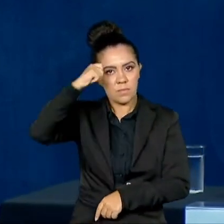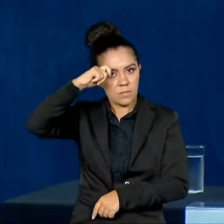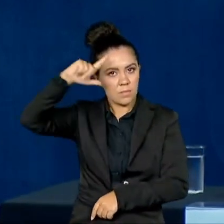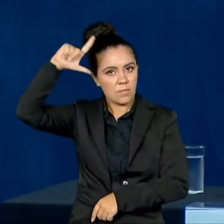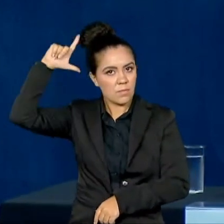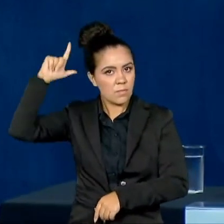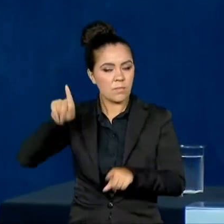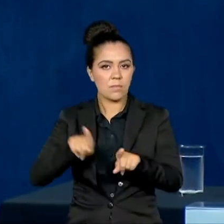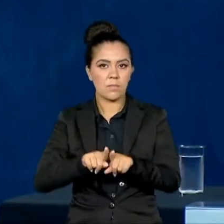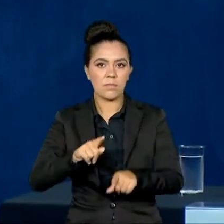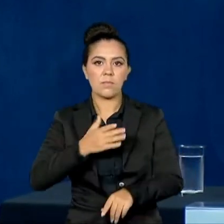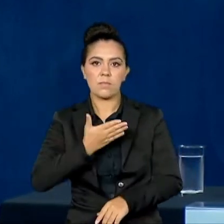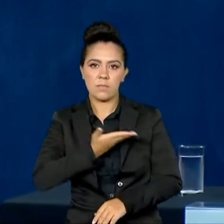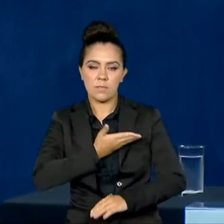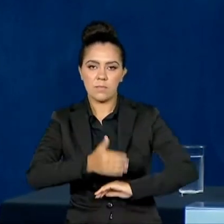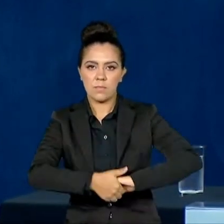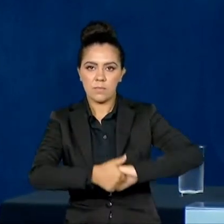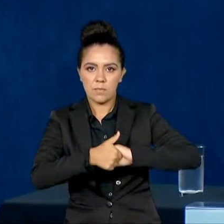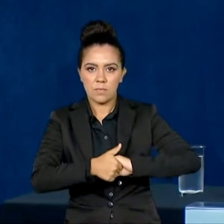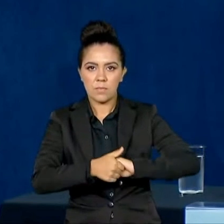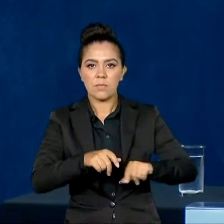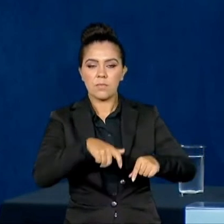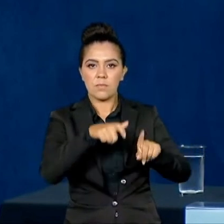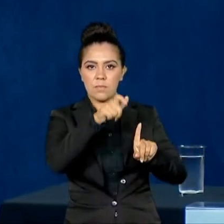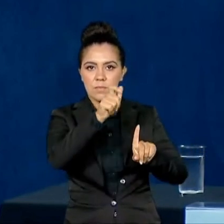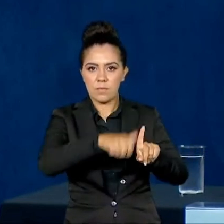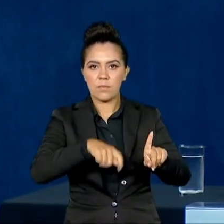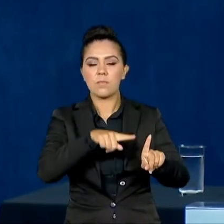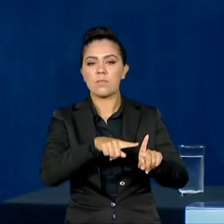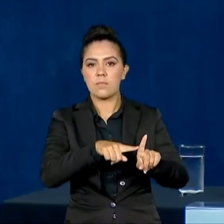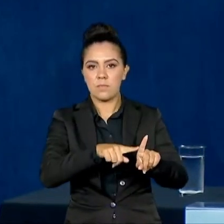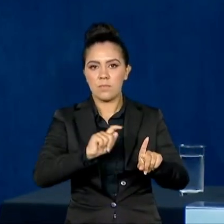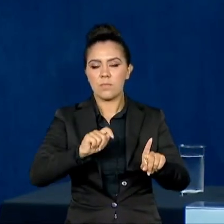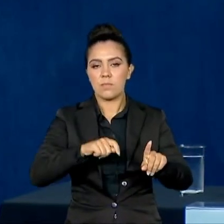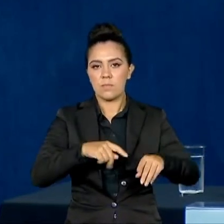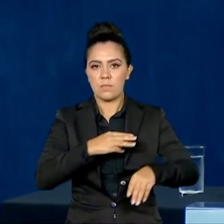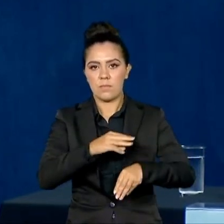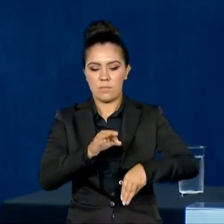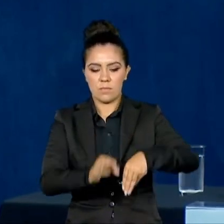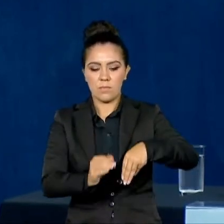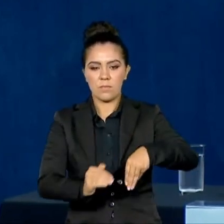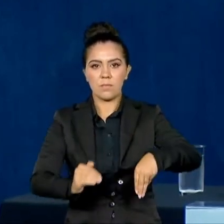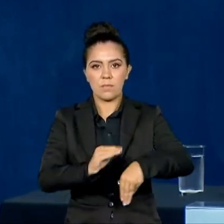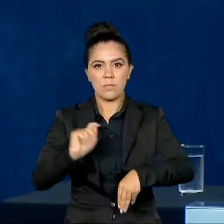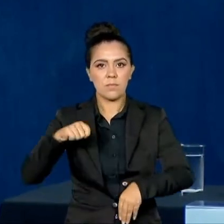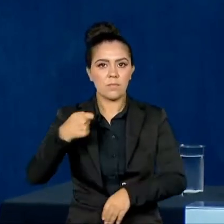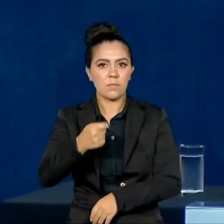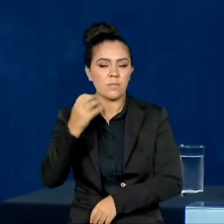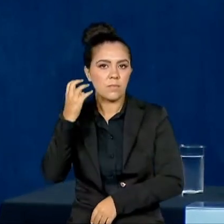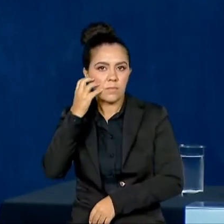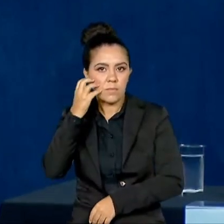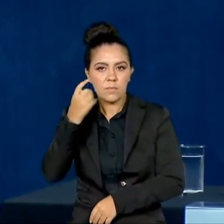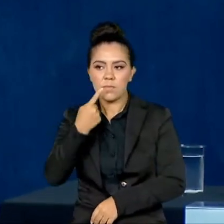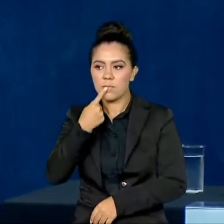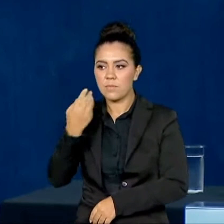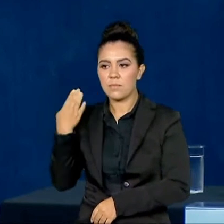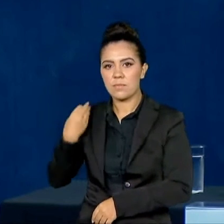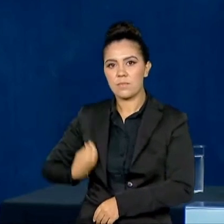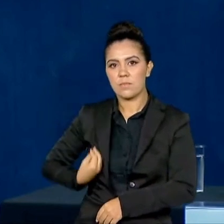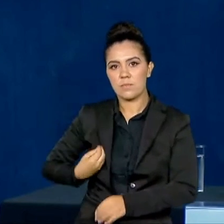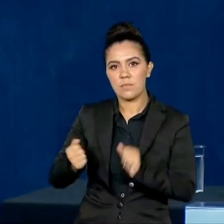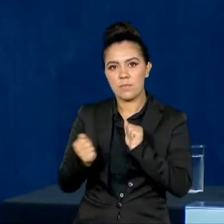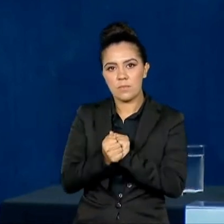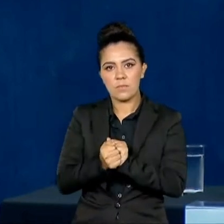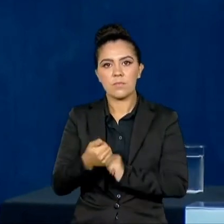sabatina, ministro Flávio Dino, que dividiu comigo a mesa da sessão recente